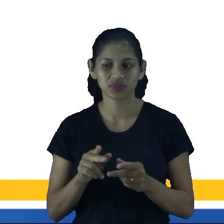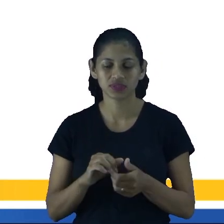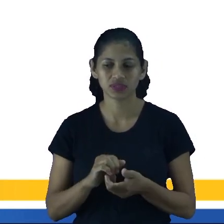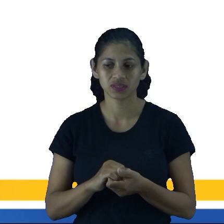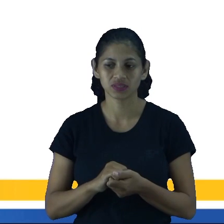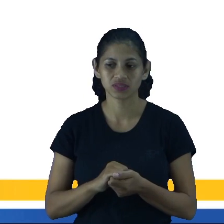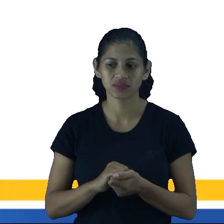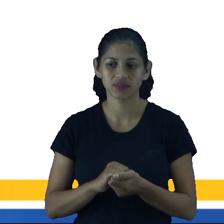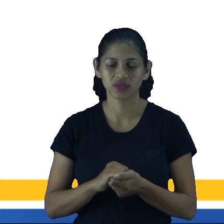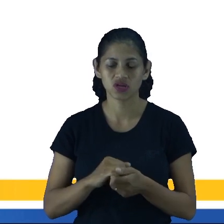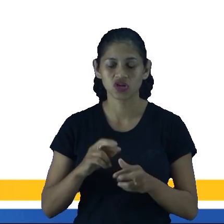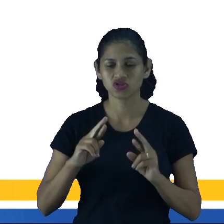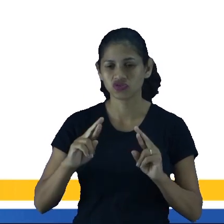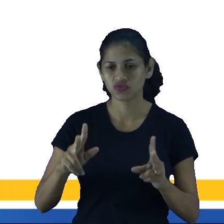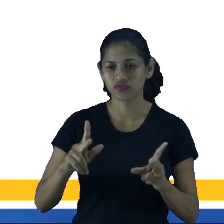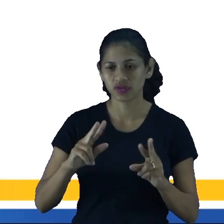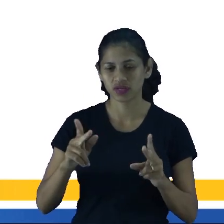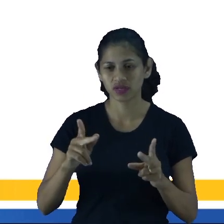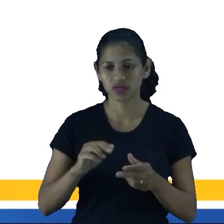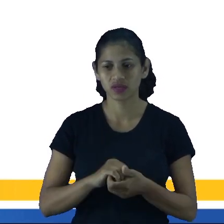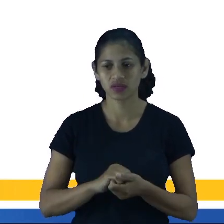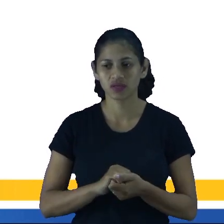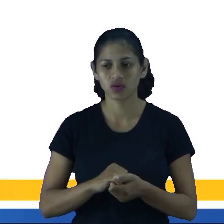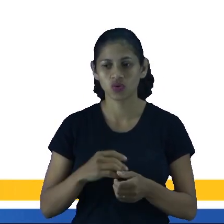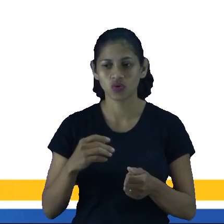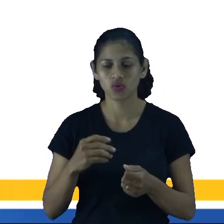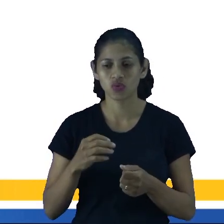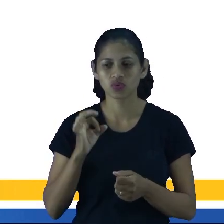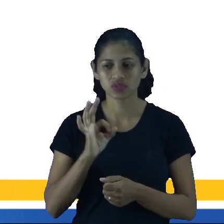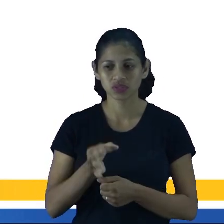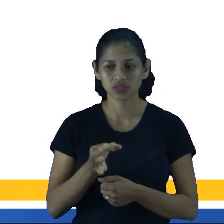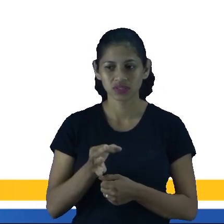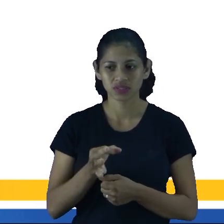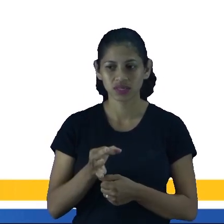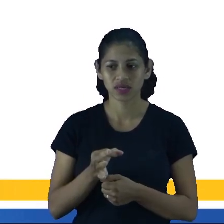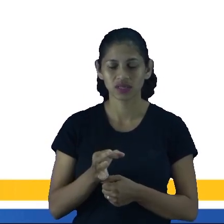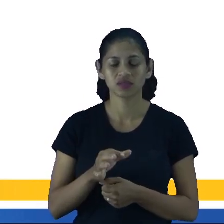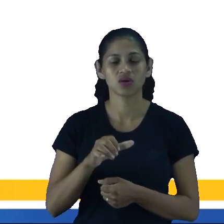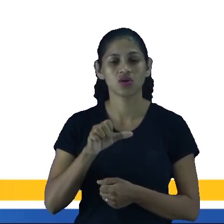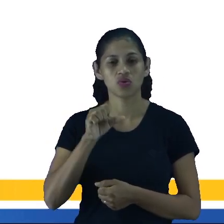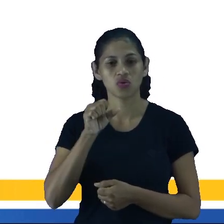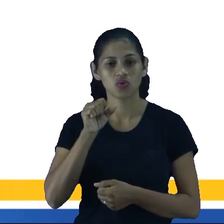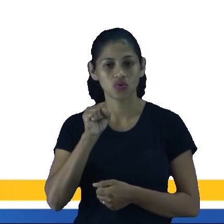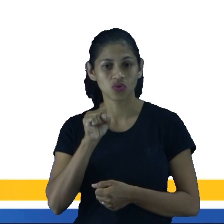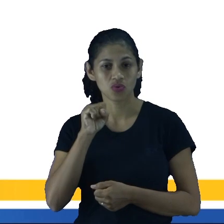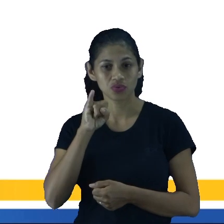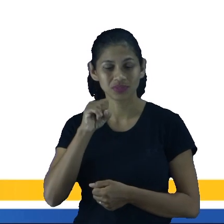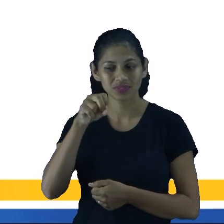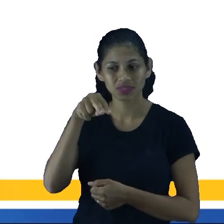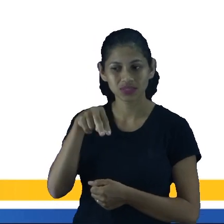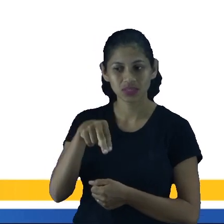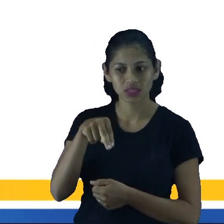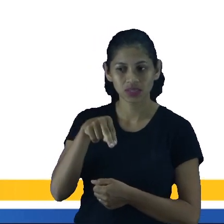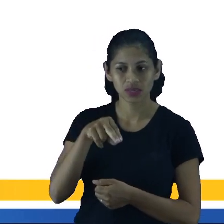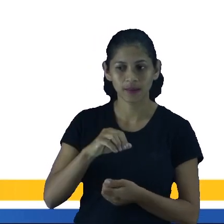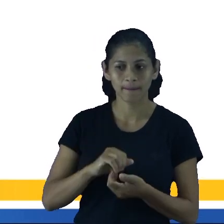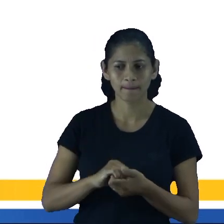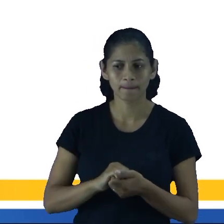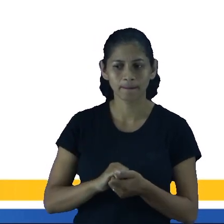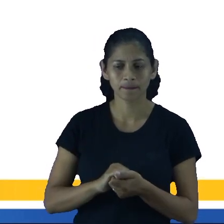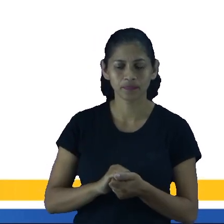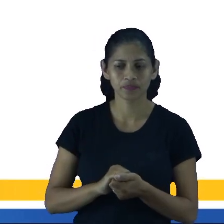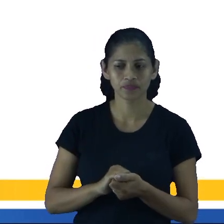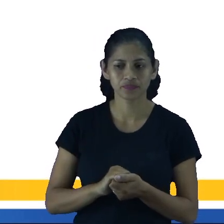traz a diversidade. Então, o correto não é ter esse mais, é o sin embargo, quer dizer o quê? No entanto, né? Ou